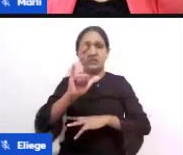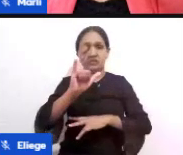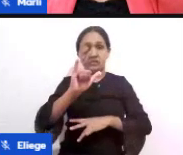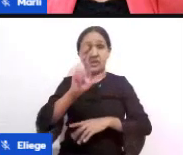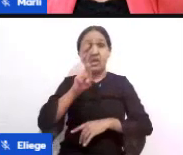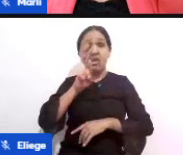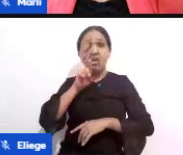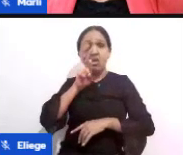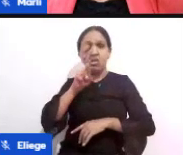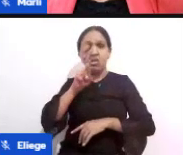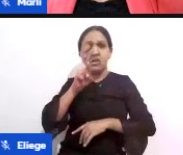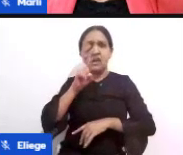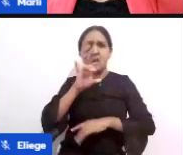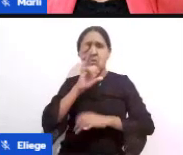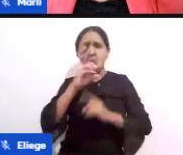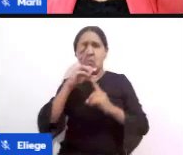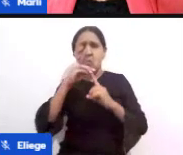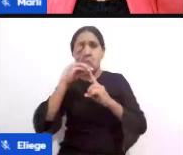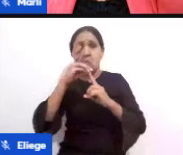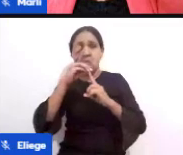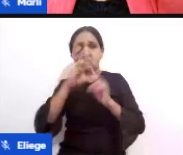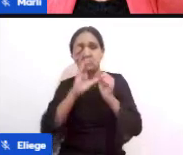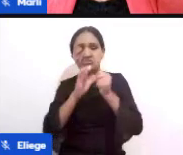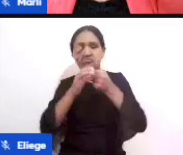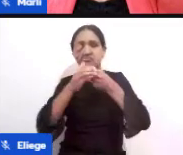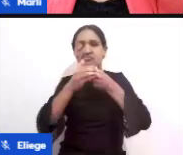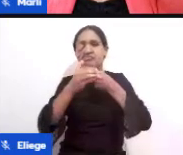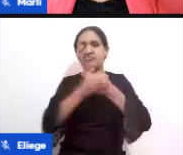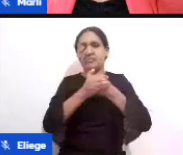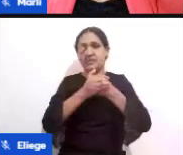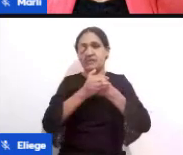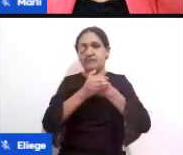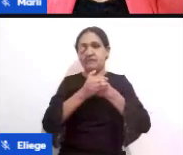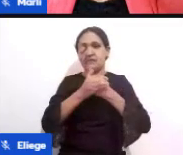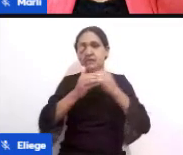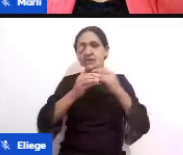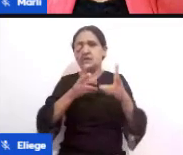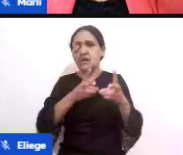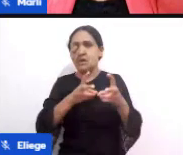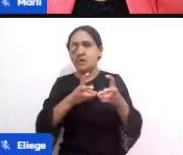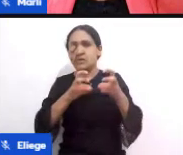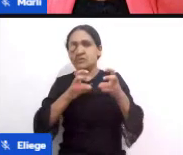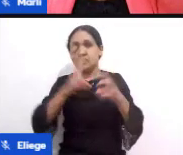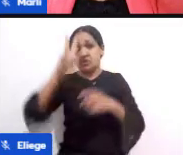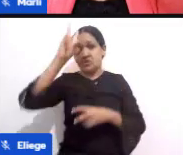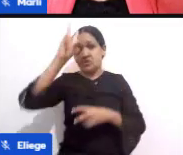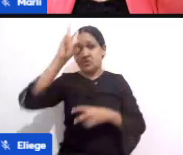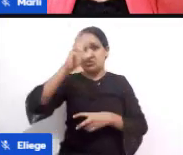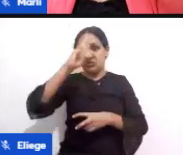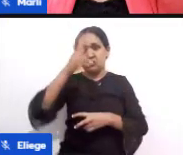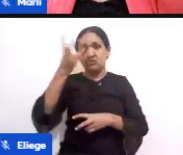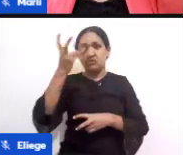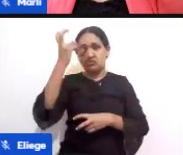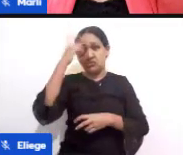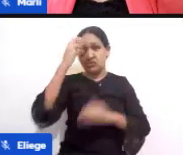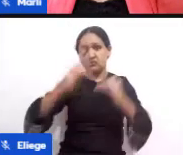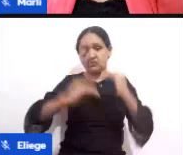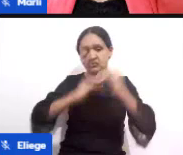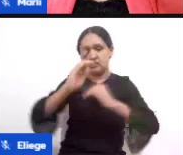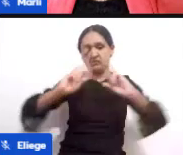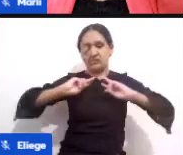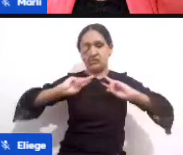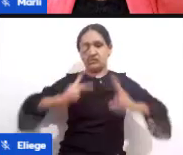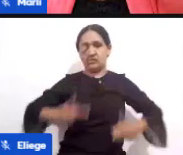o principal defensor da perspectiva histórico-cultural do desenvolvimento humano, a